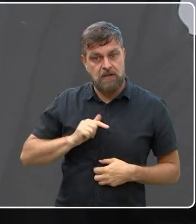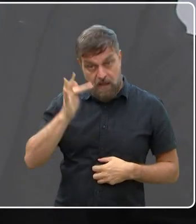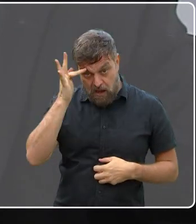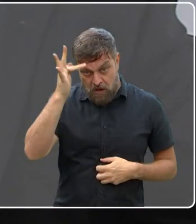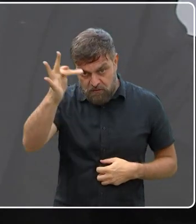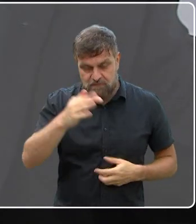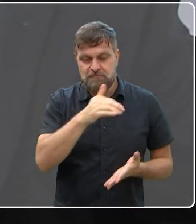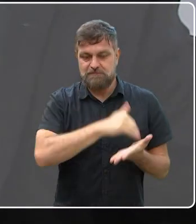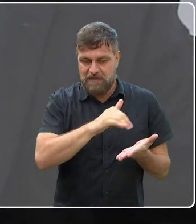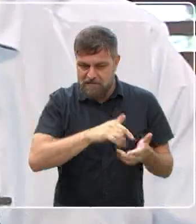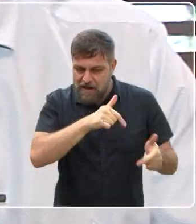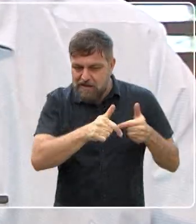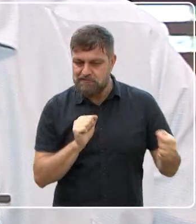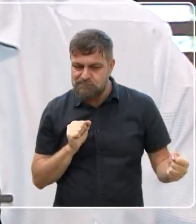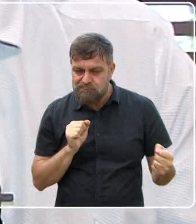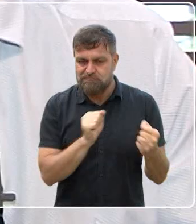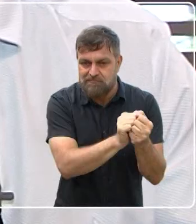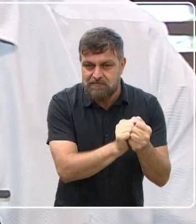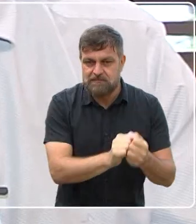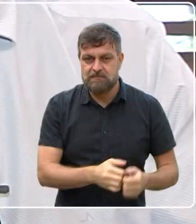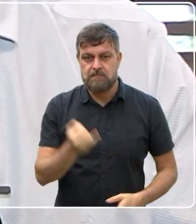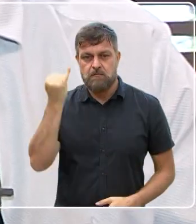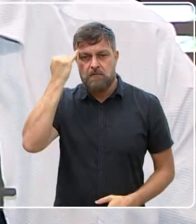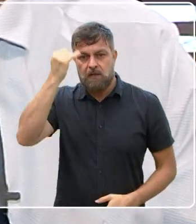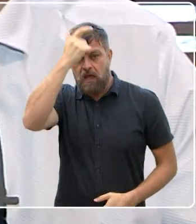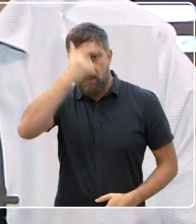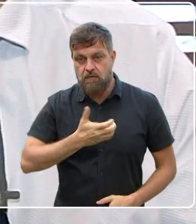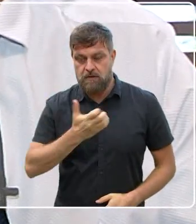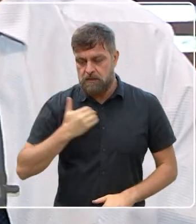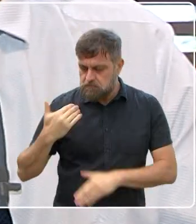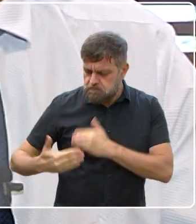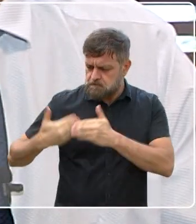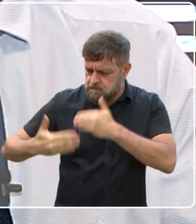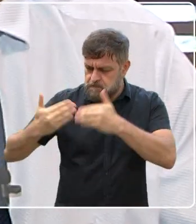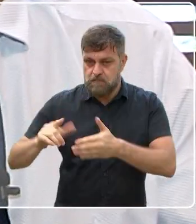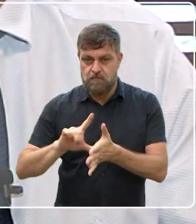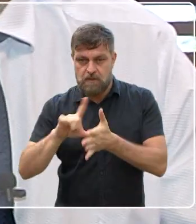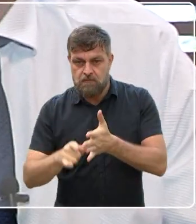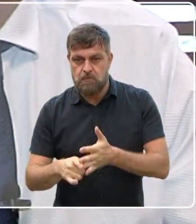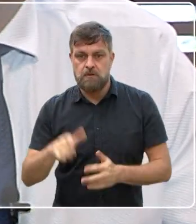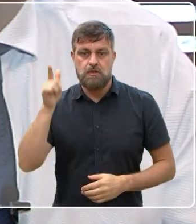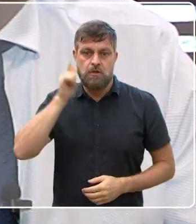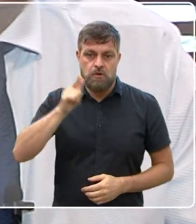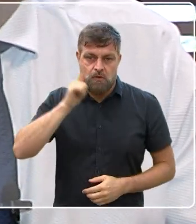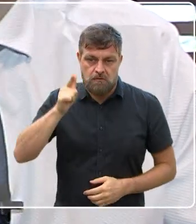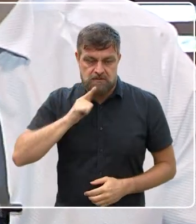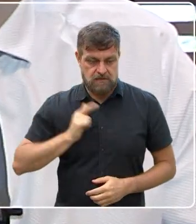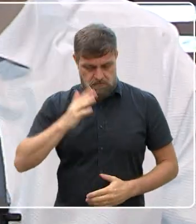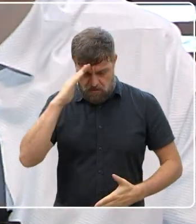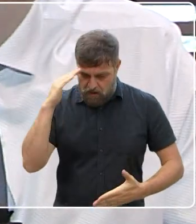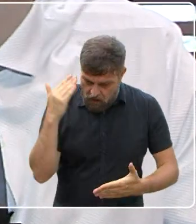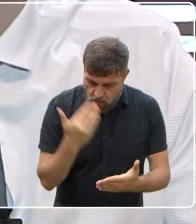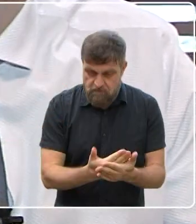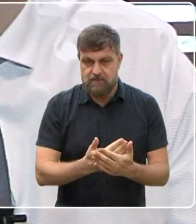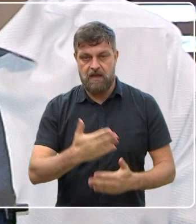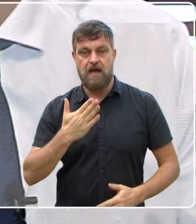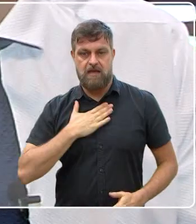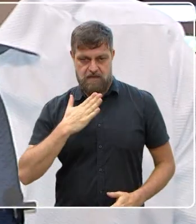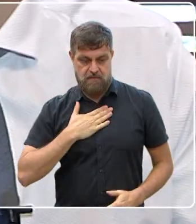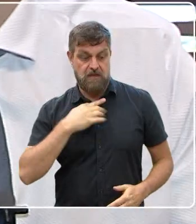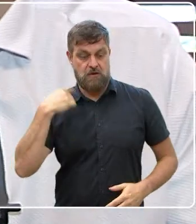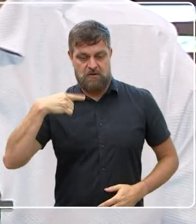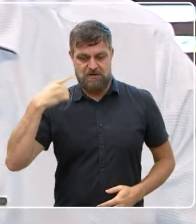ter futuro aqui no escritório. Minha ideia era sempre a seguinte, eu me desenvolvendo dentro do setor, daqui a pouco eu consigo ganhar a confiança deles,